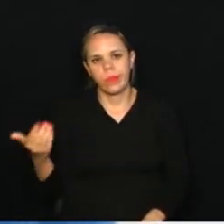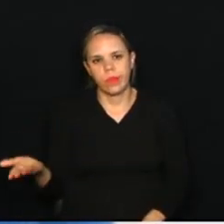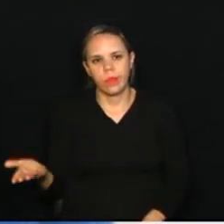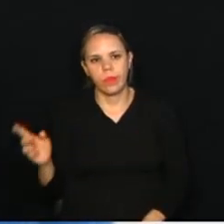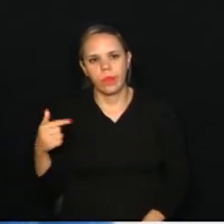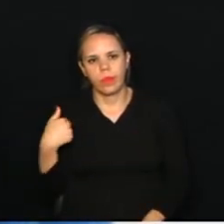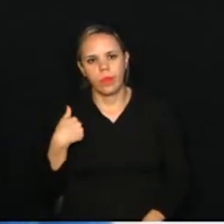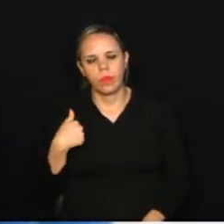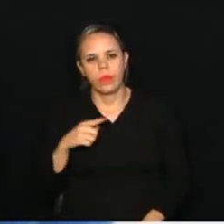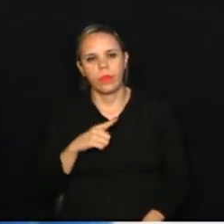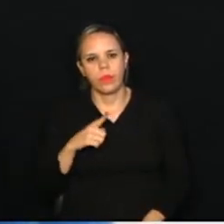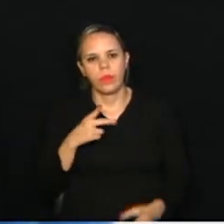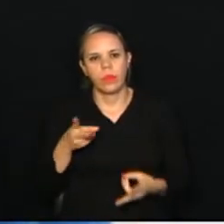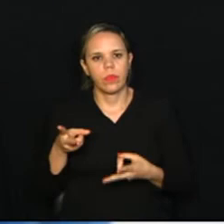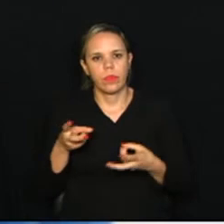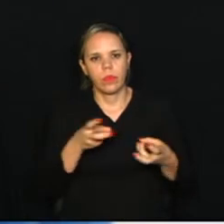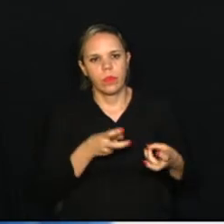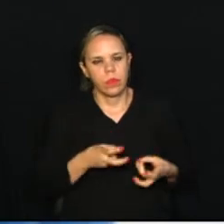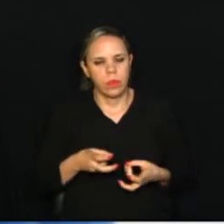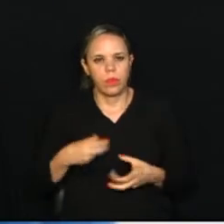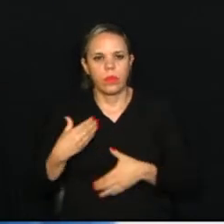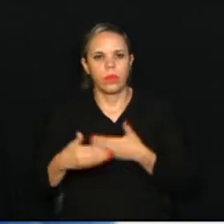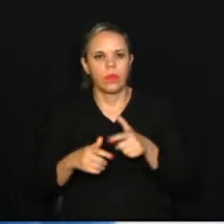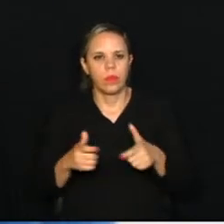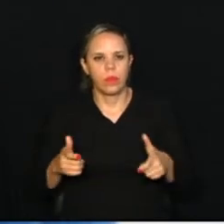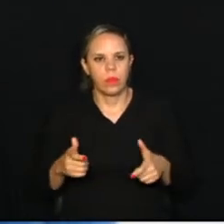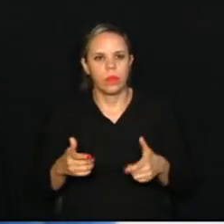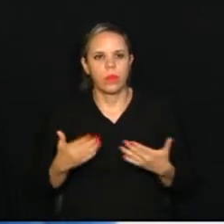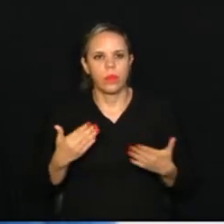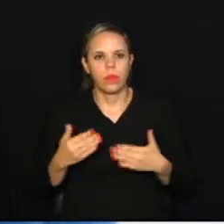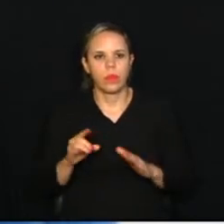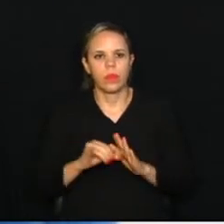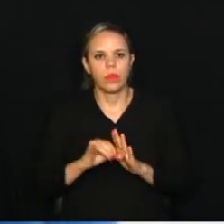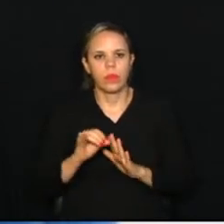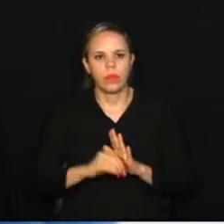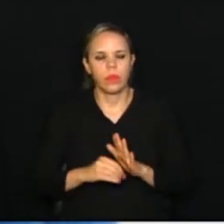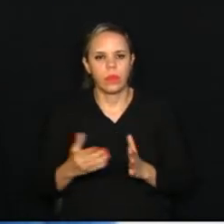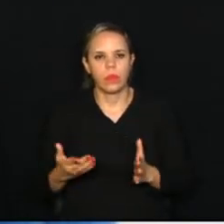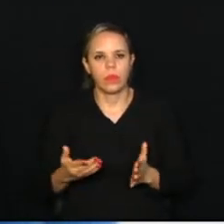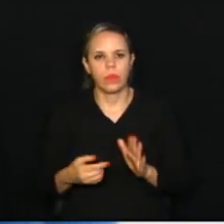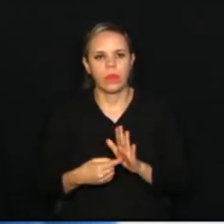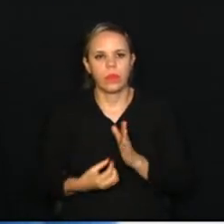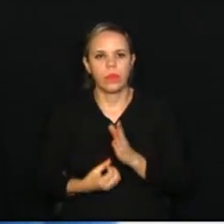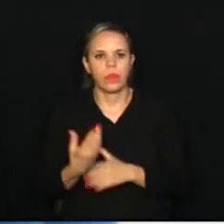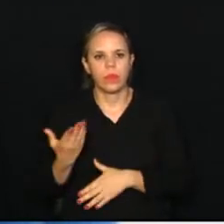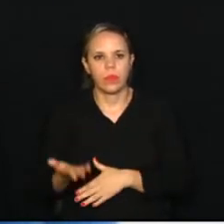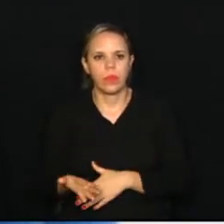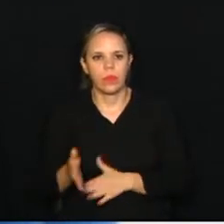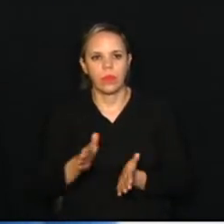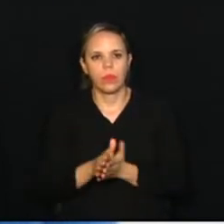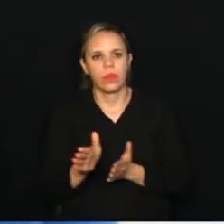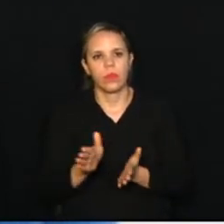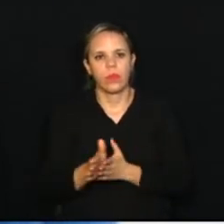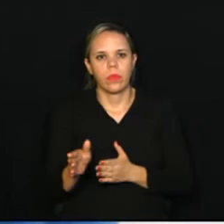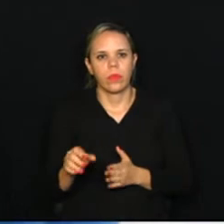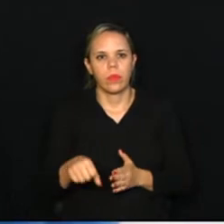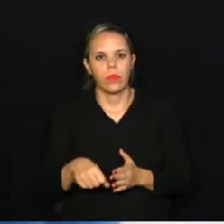eu tenho observado frequentemente que Diário Oficial aparece, publica